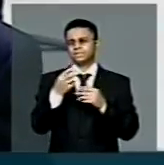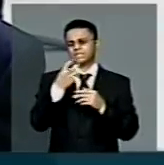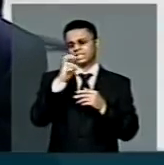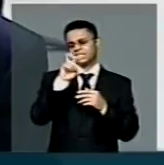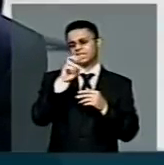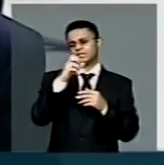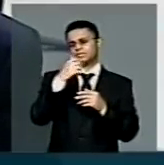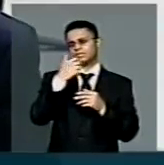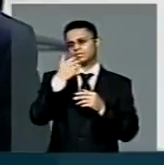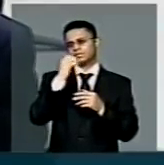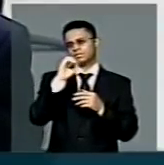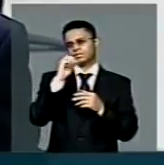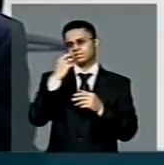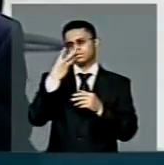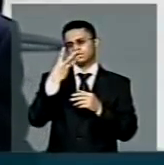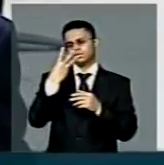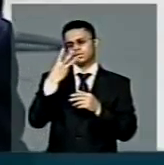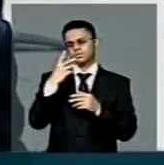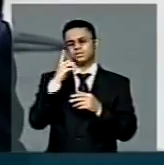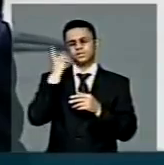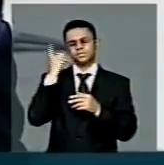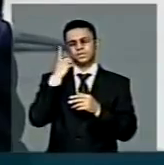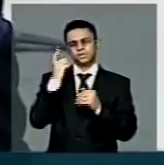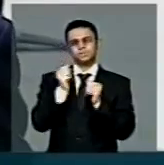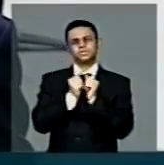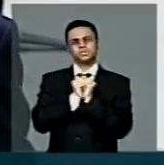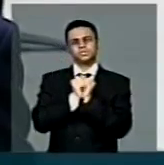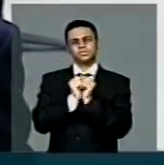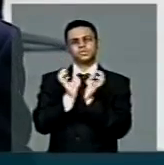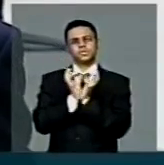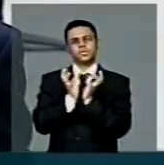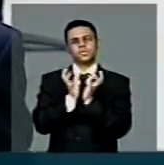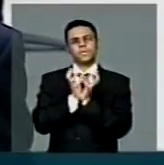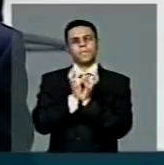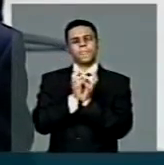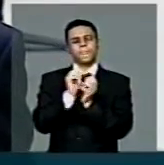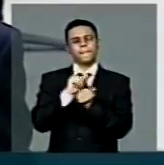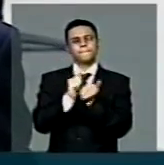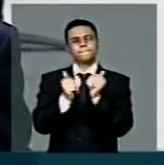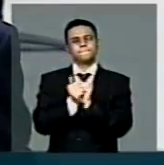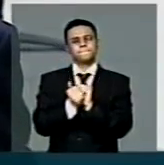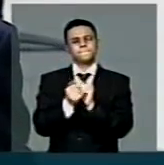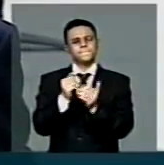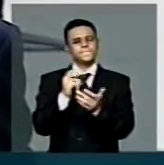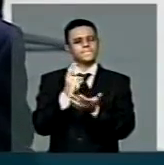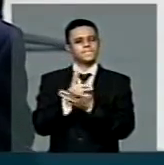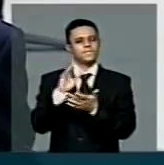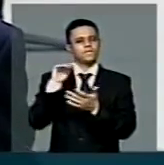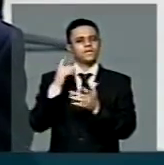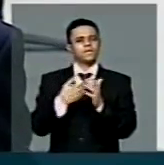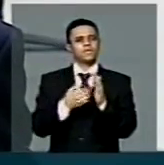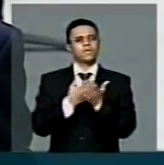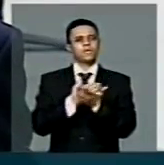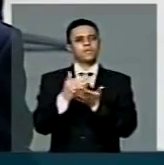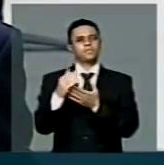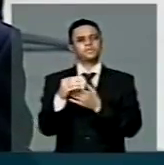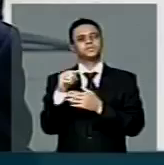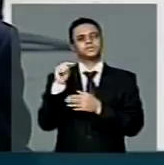deputados, porque estamos juntos na Comissão de Esportes desde o início deste mandato. Já viajamos